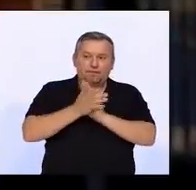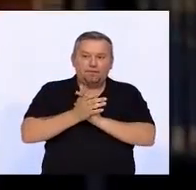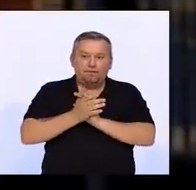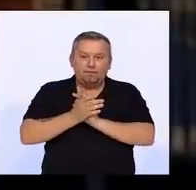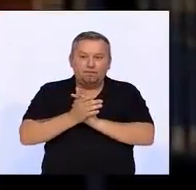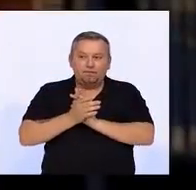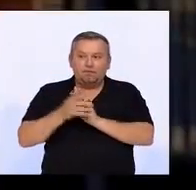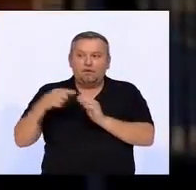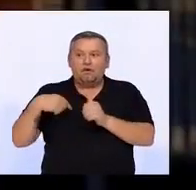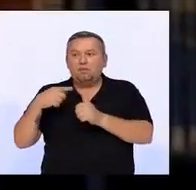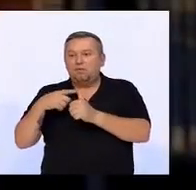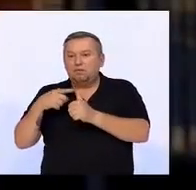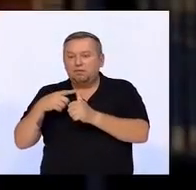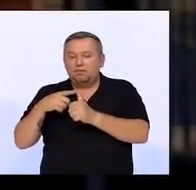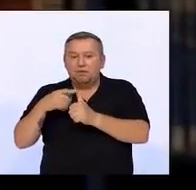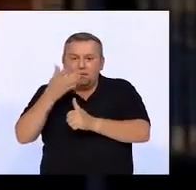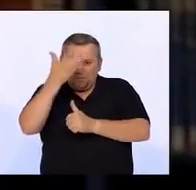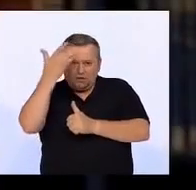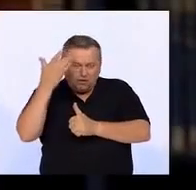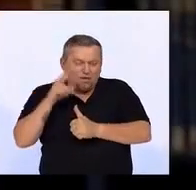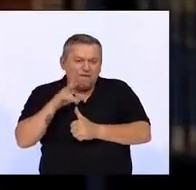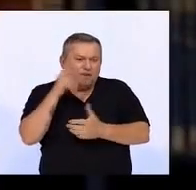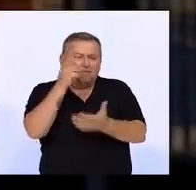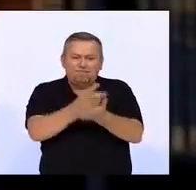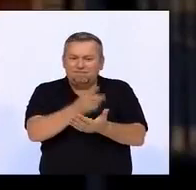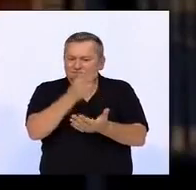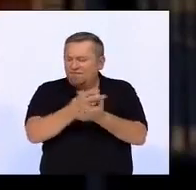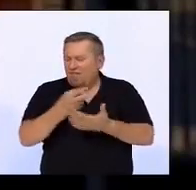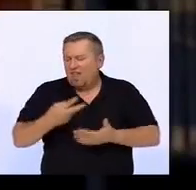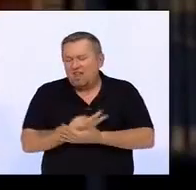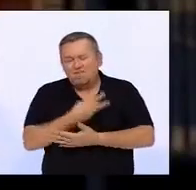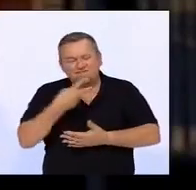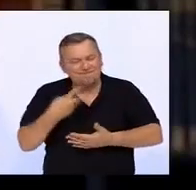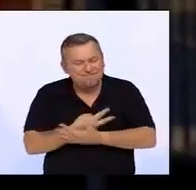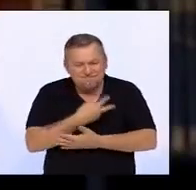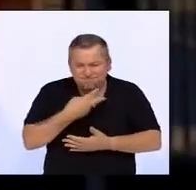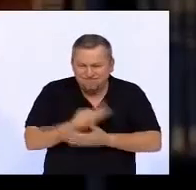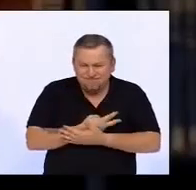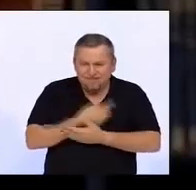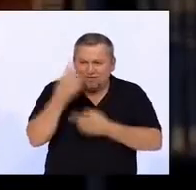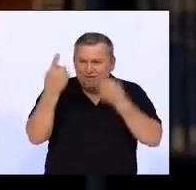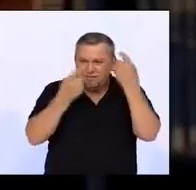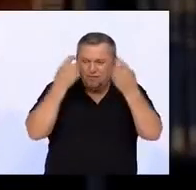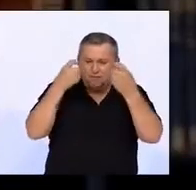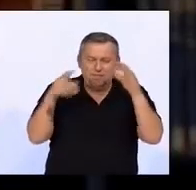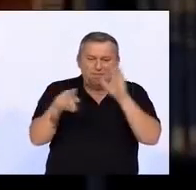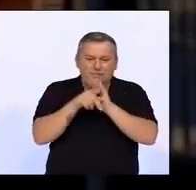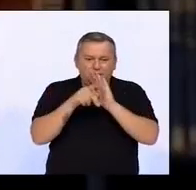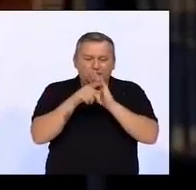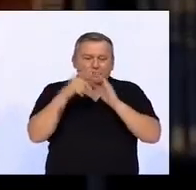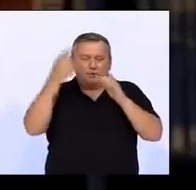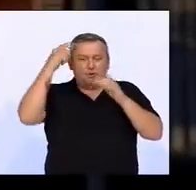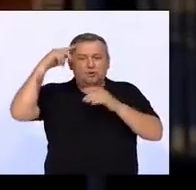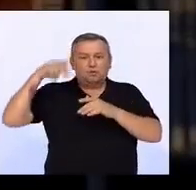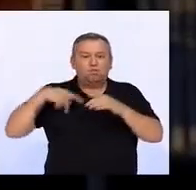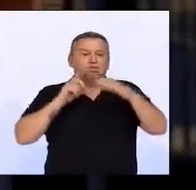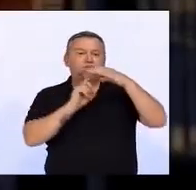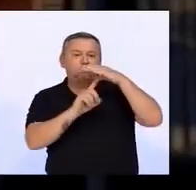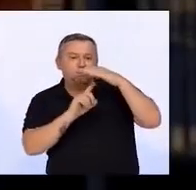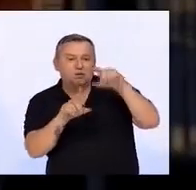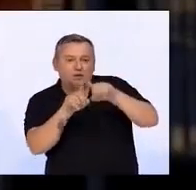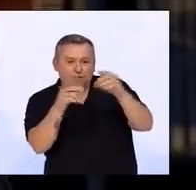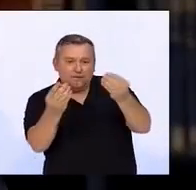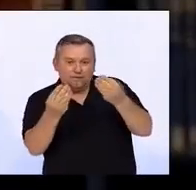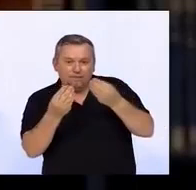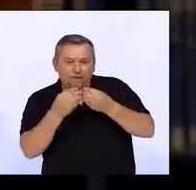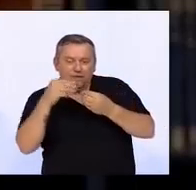verbas? Primeiro, tem pessoas que vão continuar cometendo os mesmos erros, né? Mais preocupados com fisiologismo, com clientelismo, com ocupação de espaços. Isso não é no